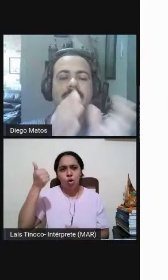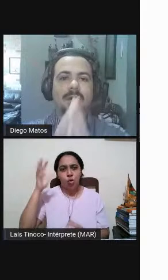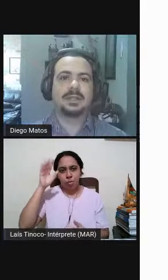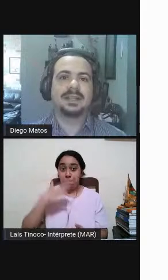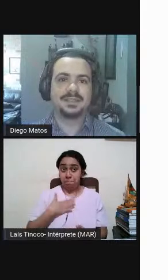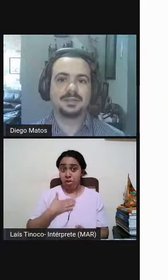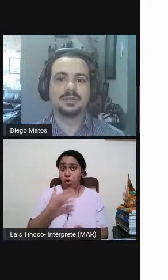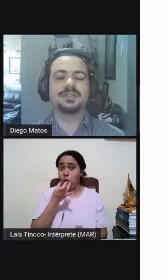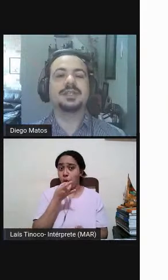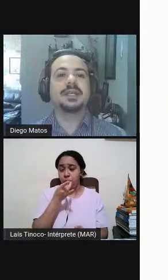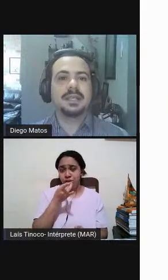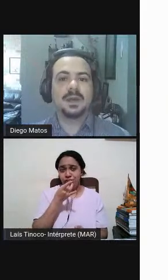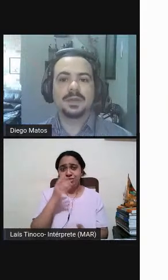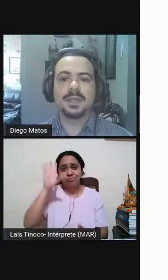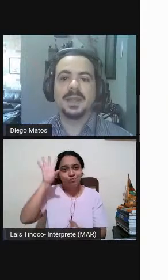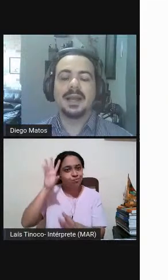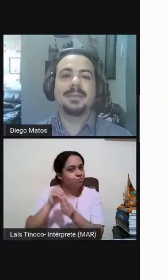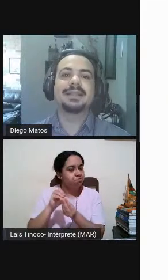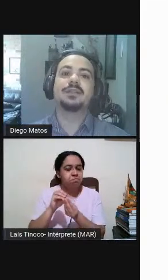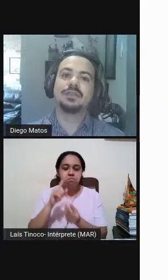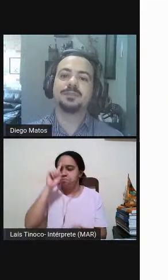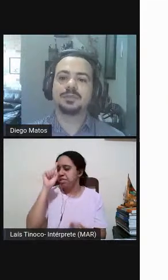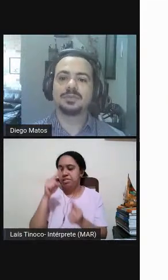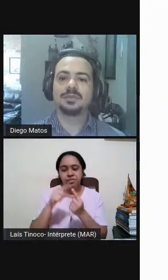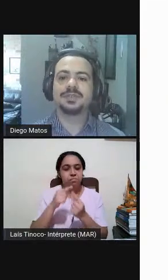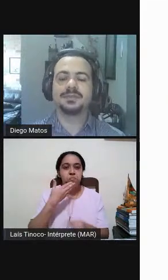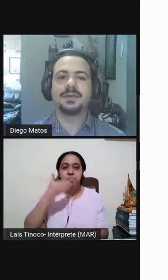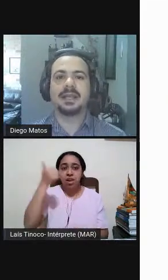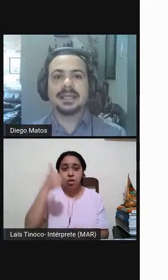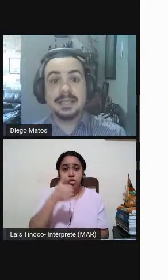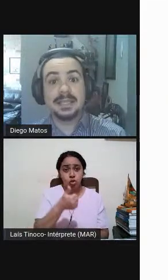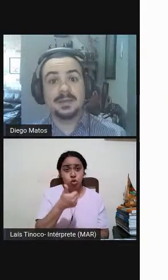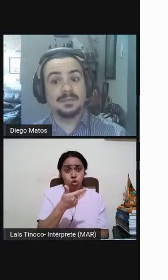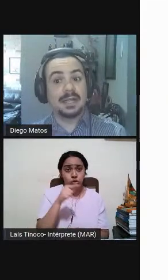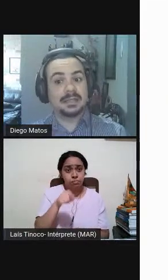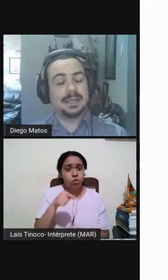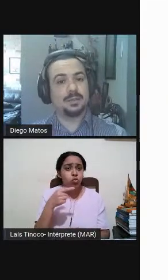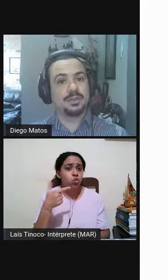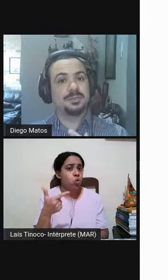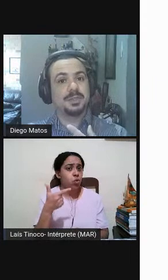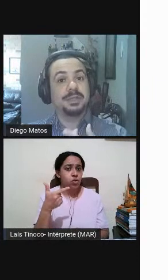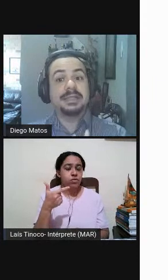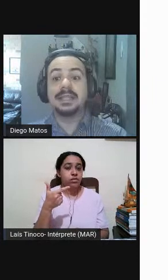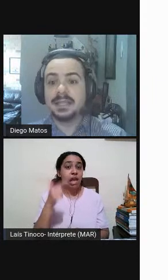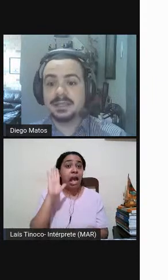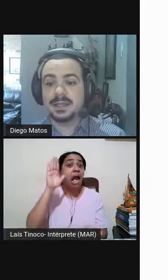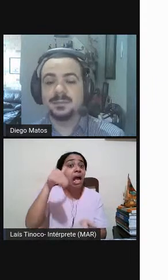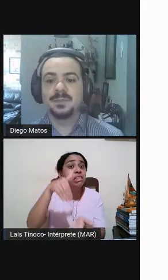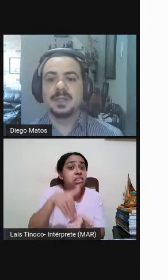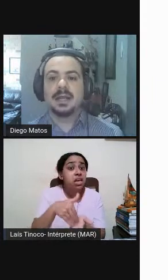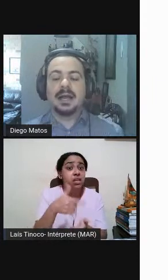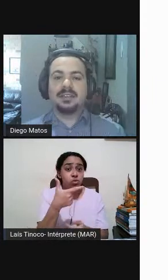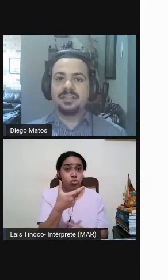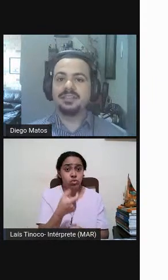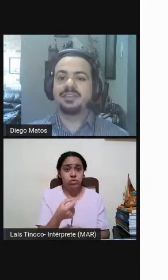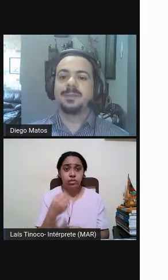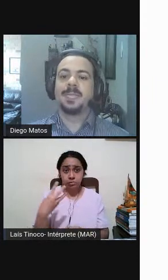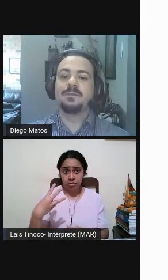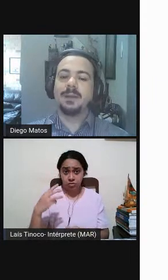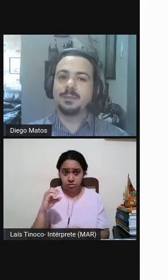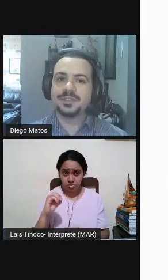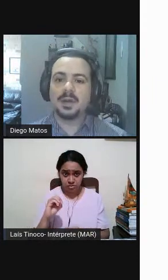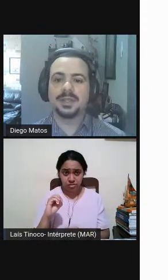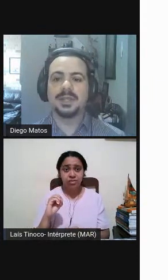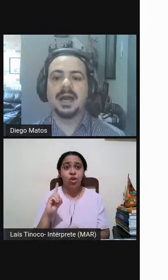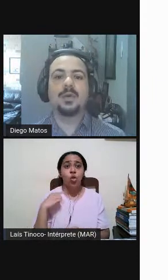princípio da o DS 12 que é o que é a meta 12.2 que fala que até 2030 a